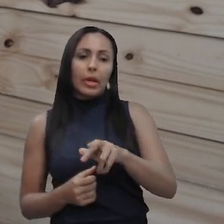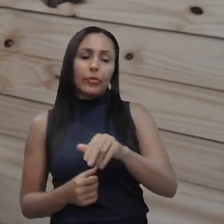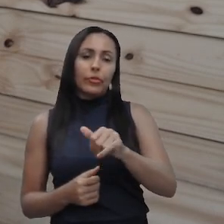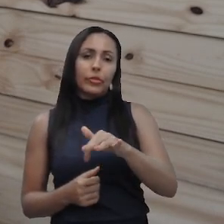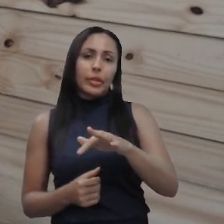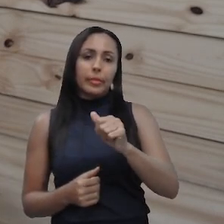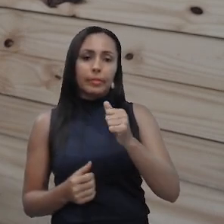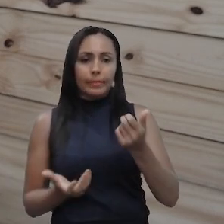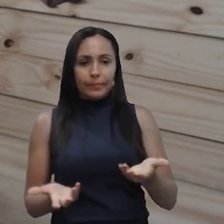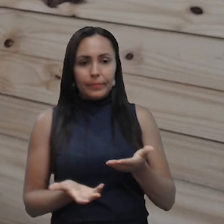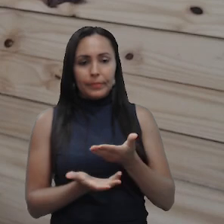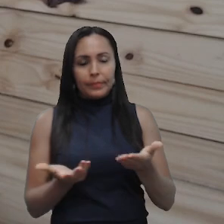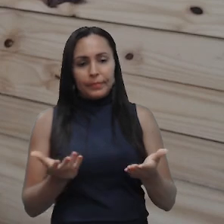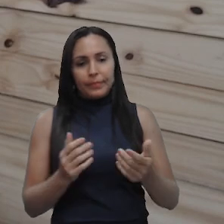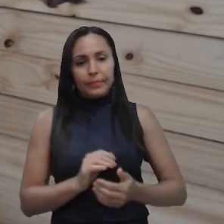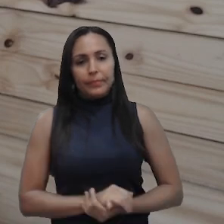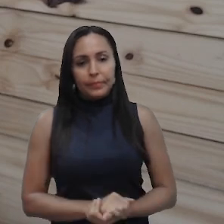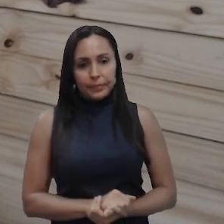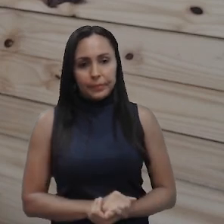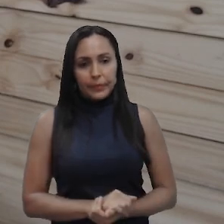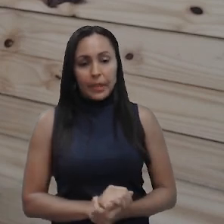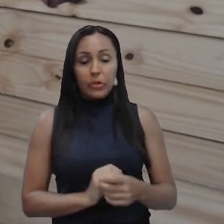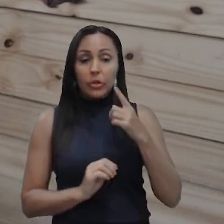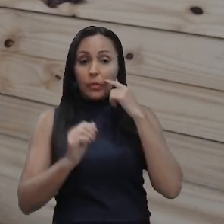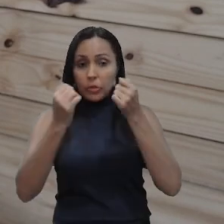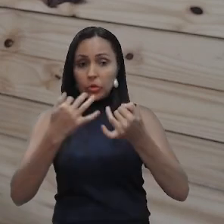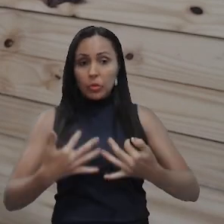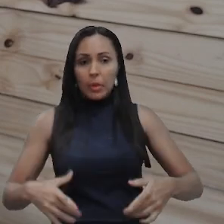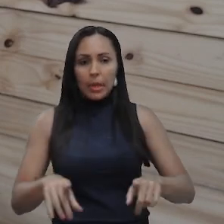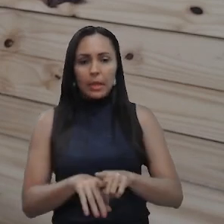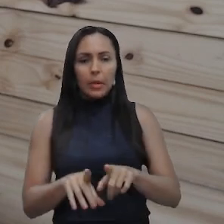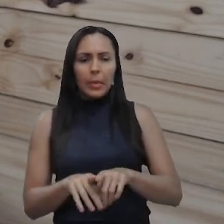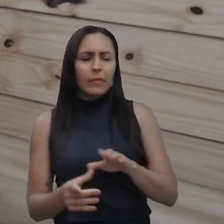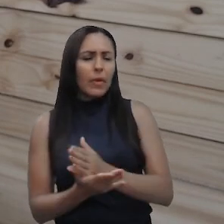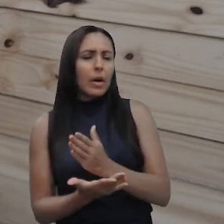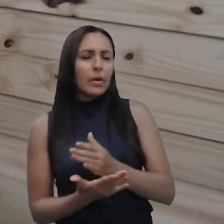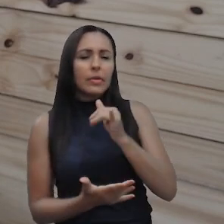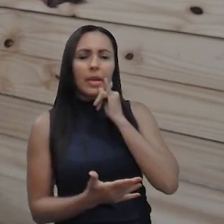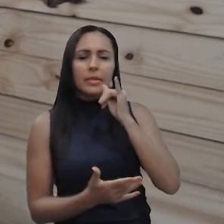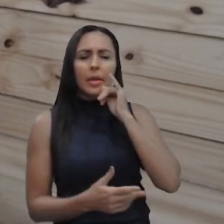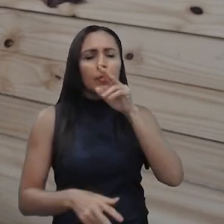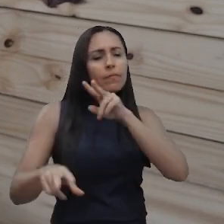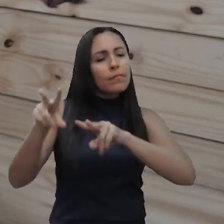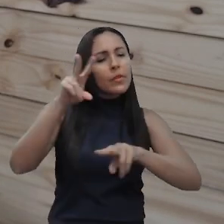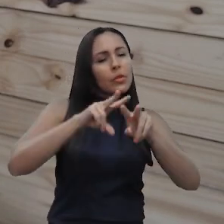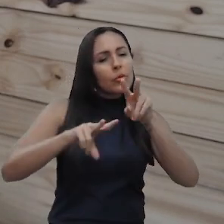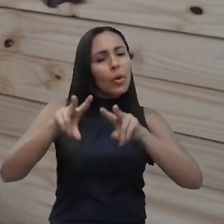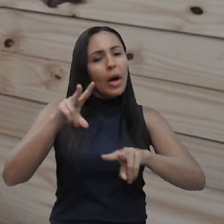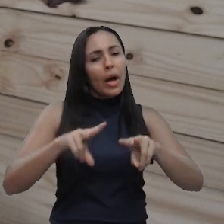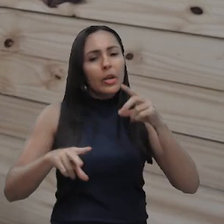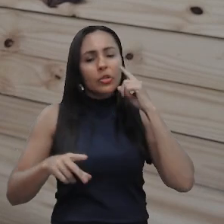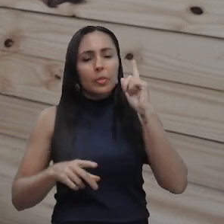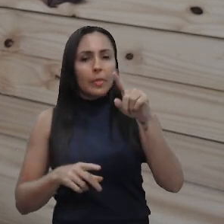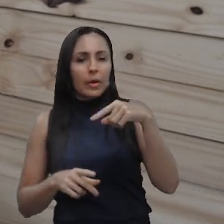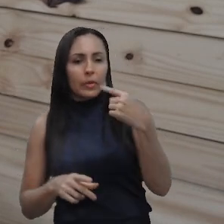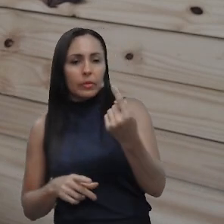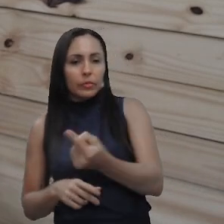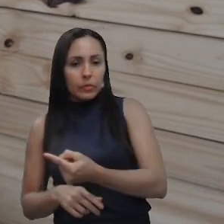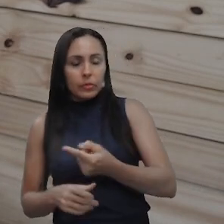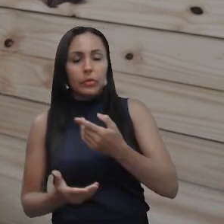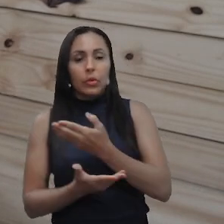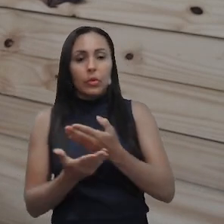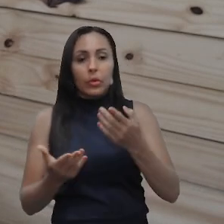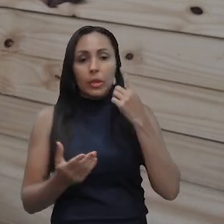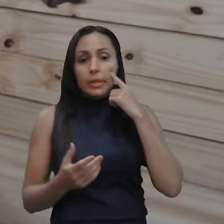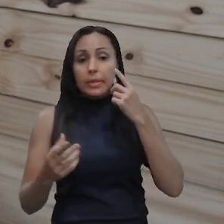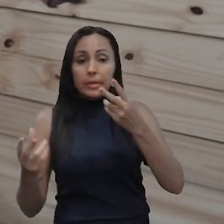eu acredito, porque eu vou trazer também muitos exemplos assim, visuais, físicos mesmo, para a gente olhar. Às vezes eu prefiro trazer